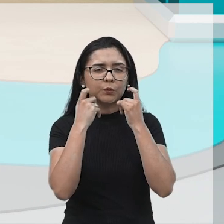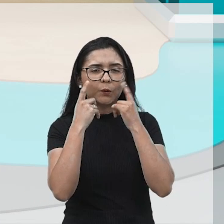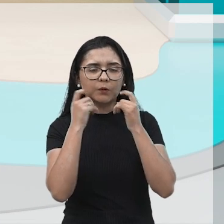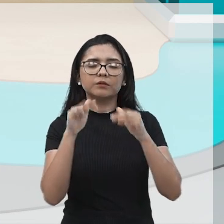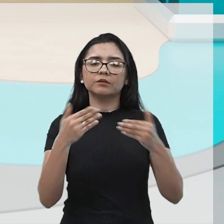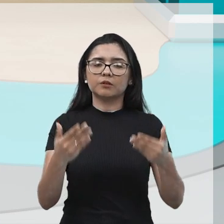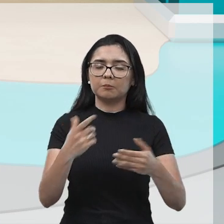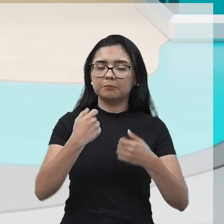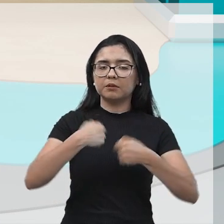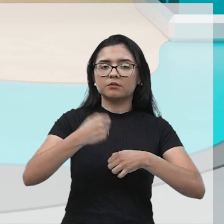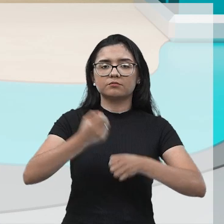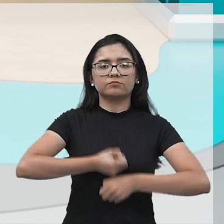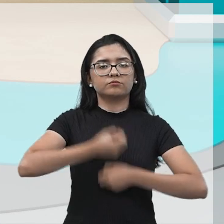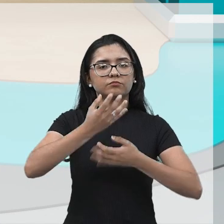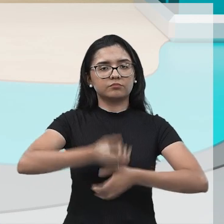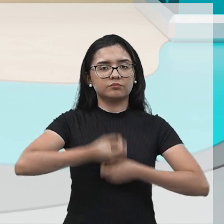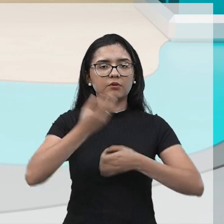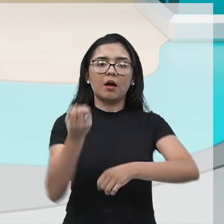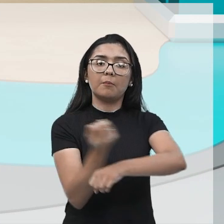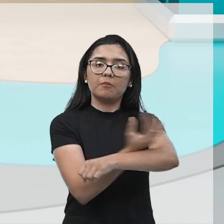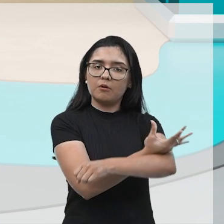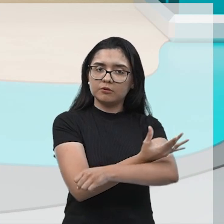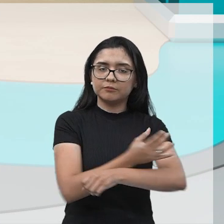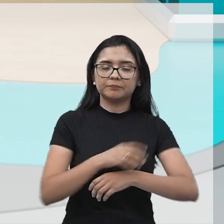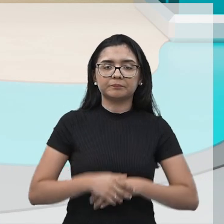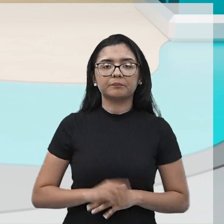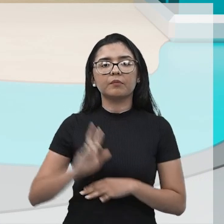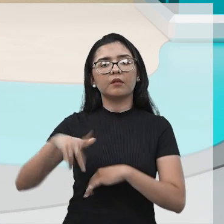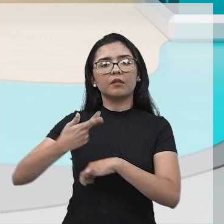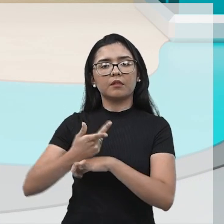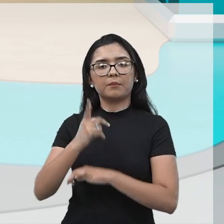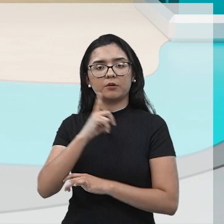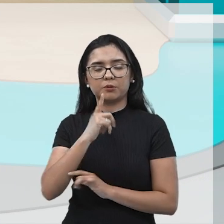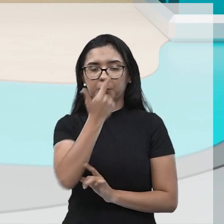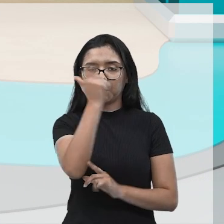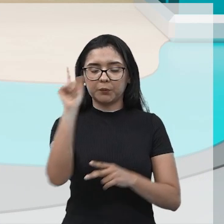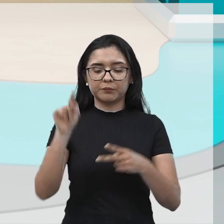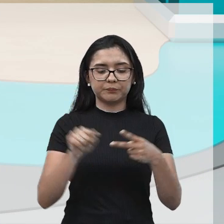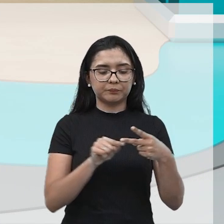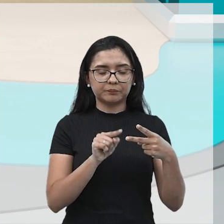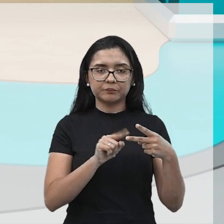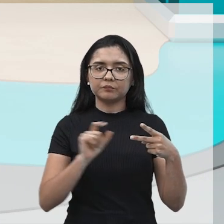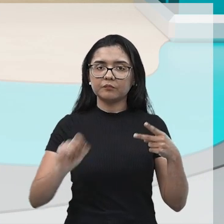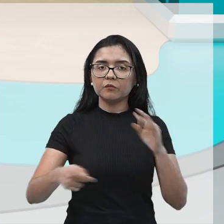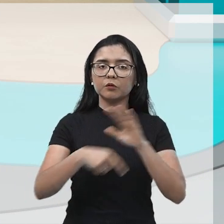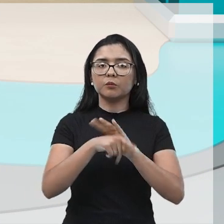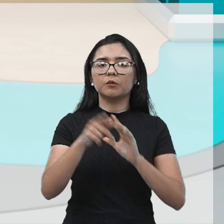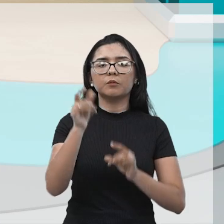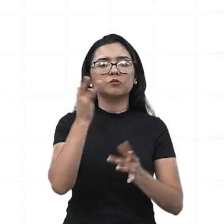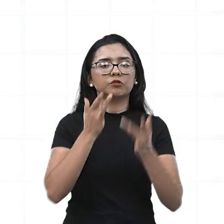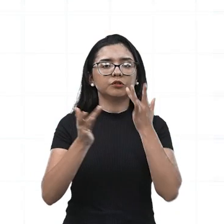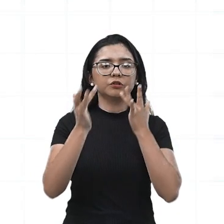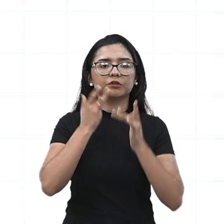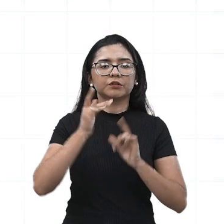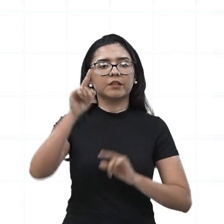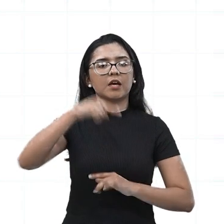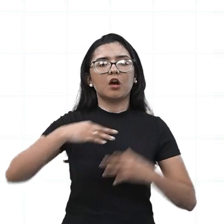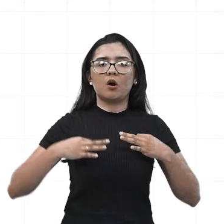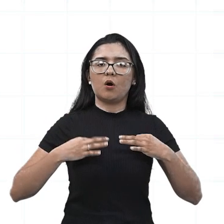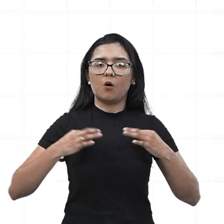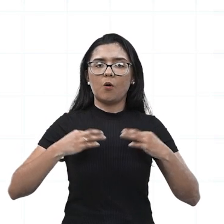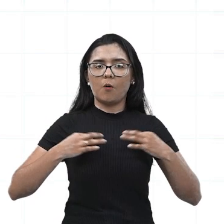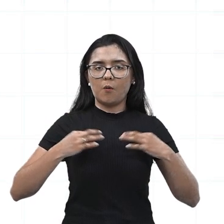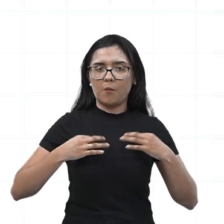essa emoção para o público. Depois nós temos um outro elemento do teatro que são os figurinos,